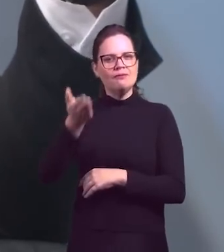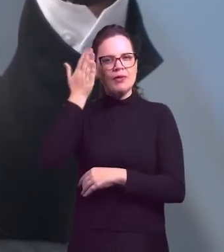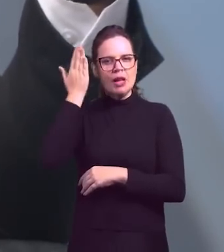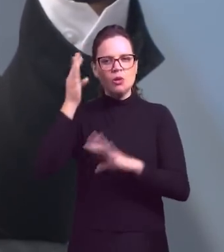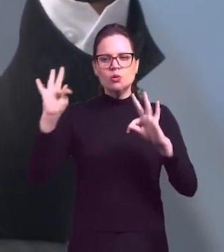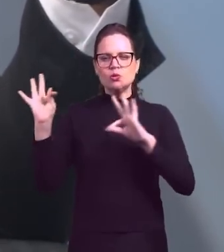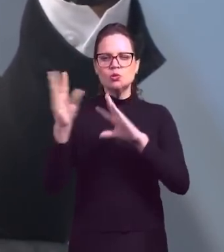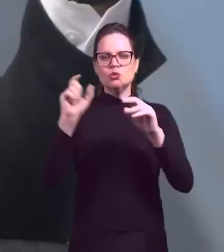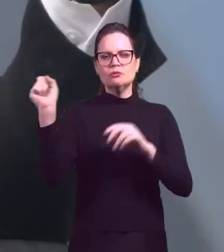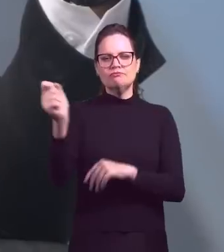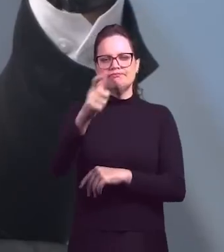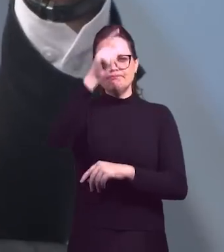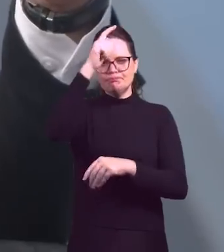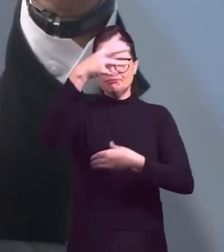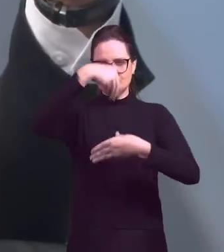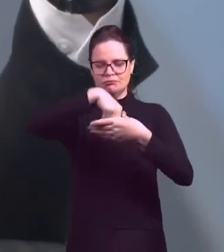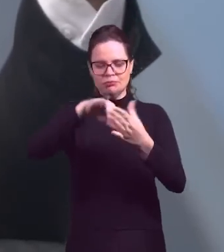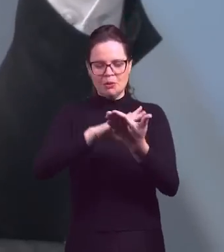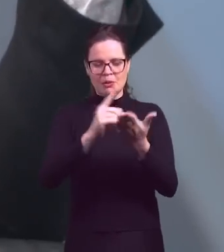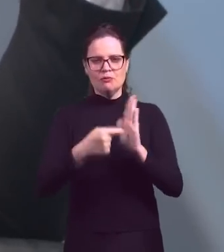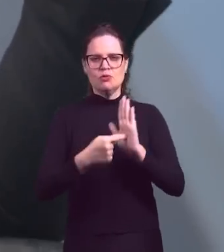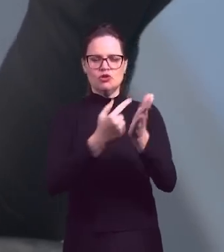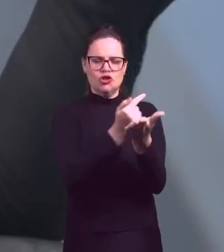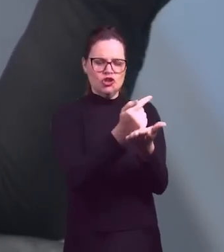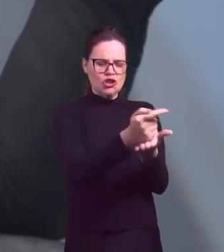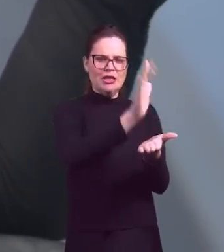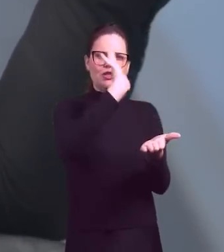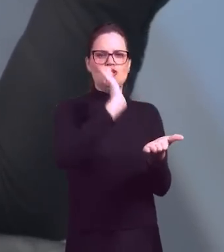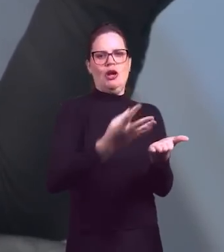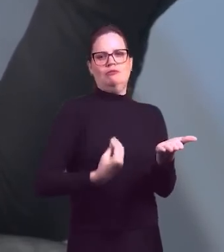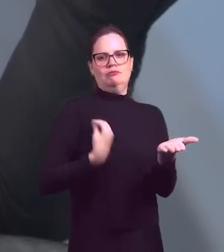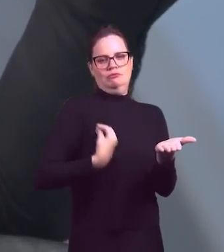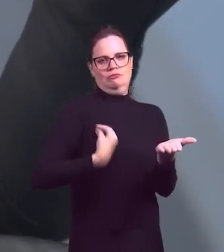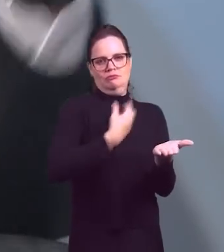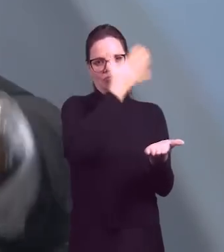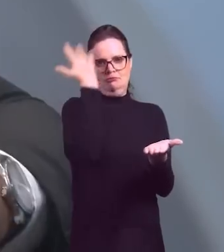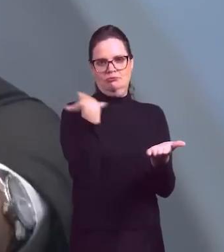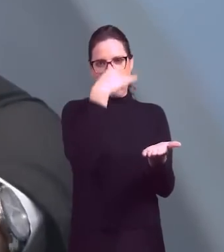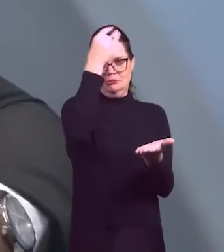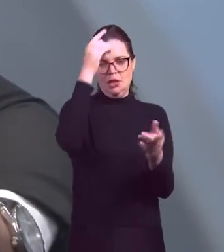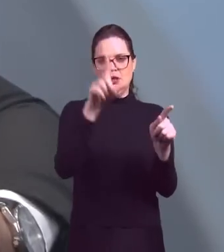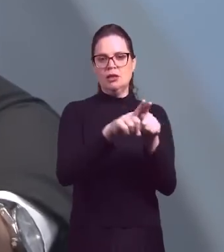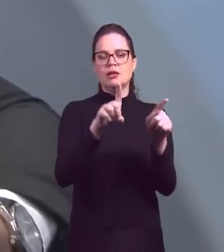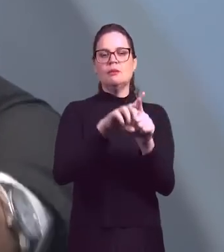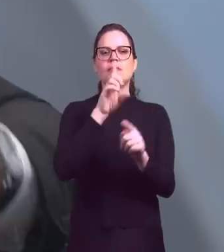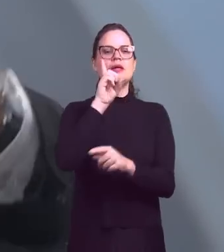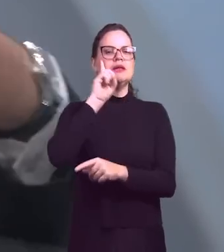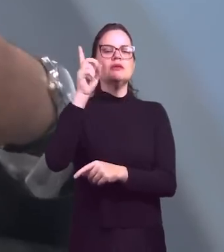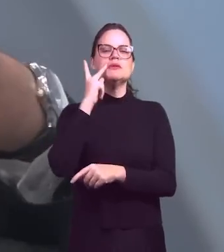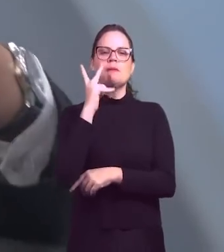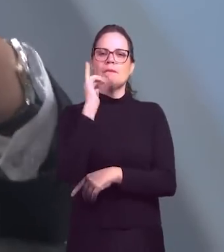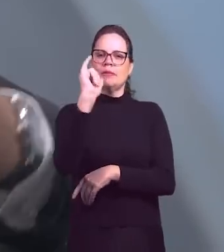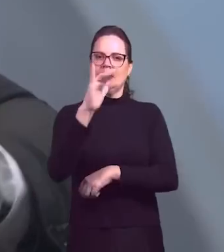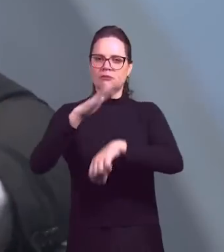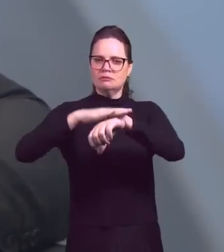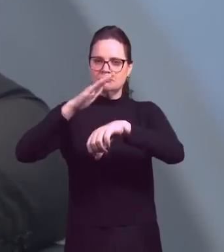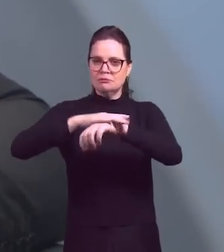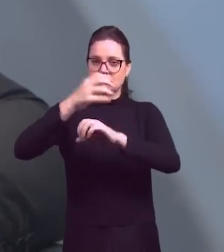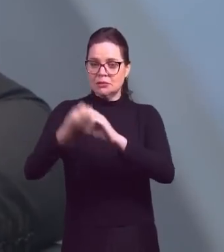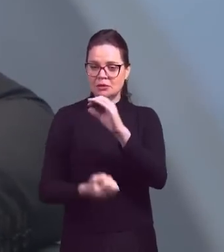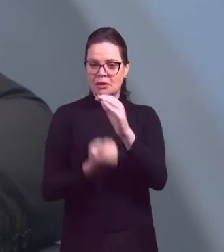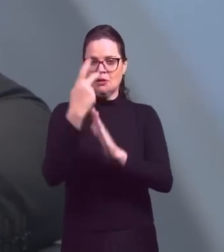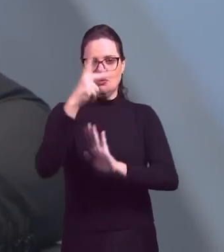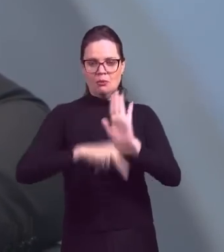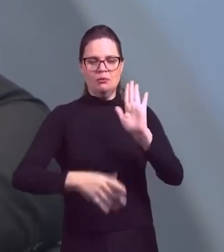revelou toda a palavra, estava desde o princípio. E assim como Deus, o Deus Criador, o dono do